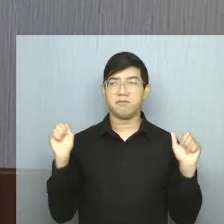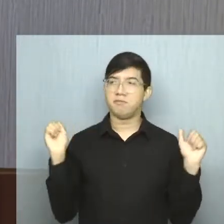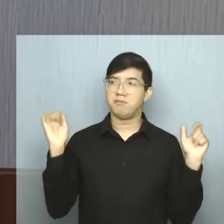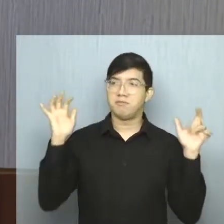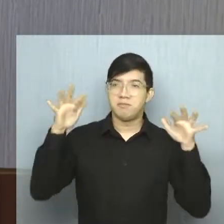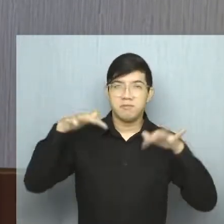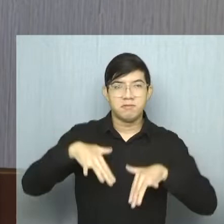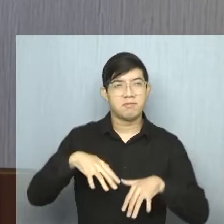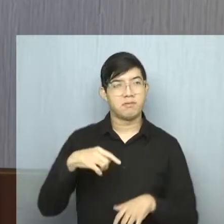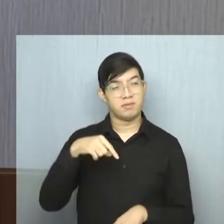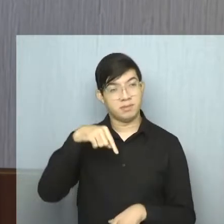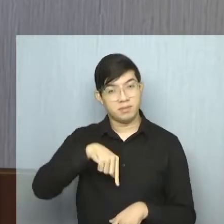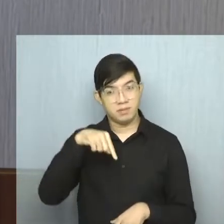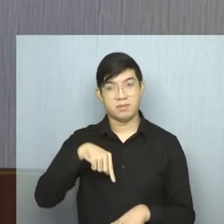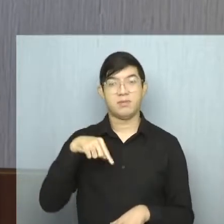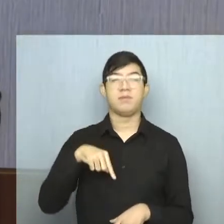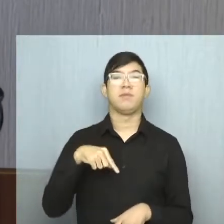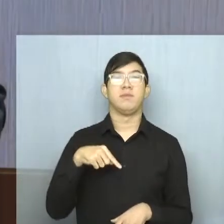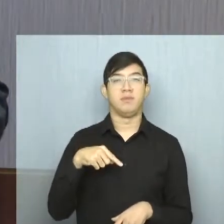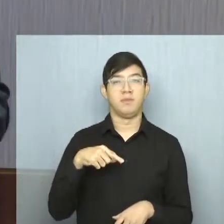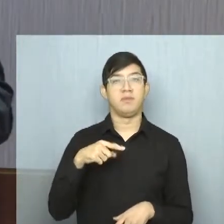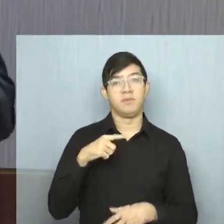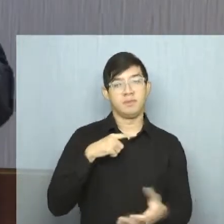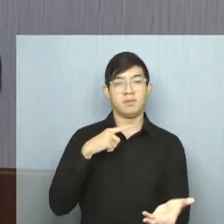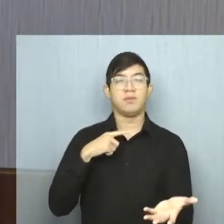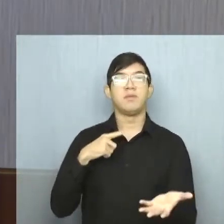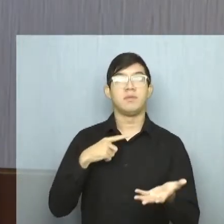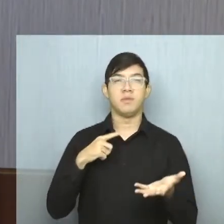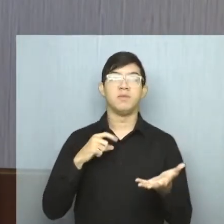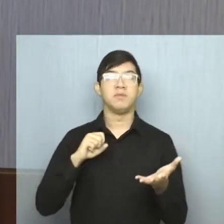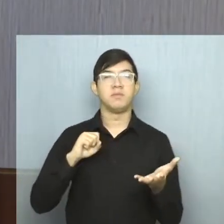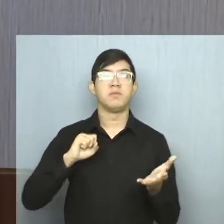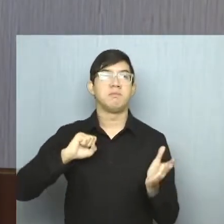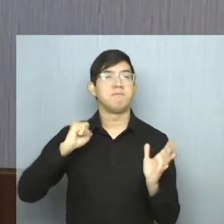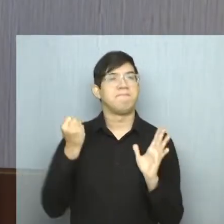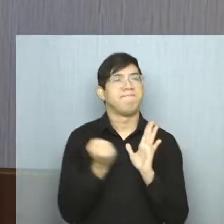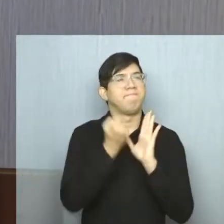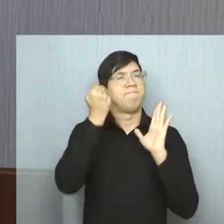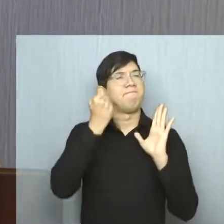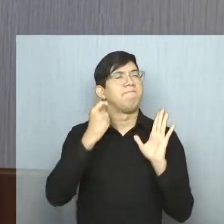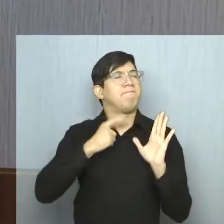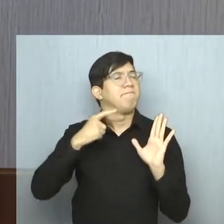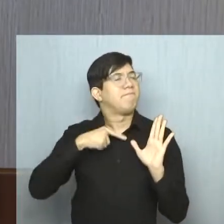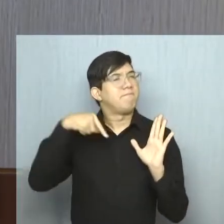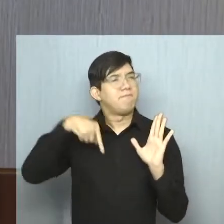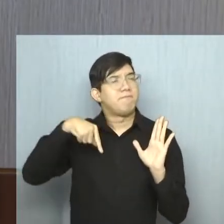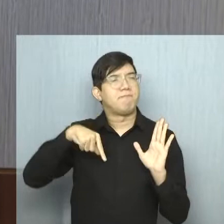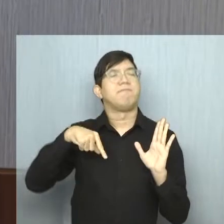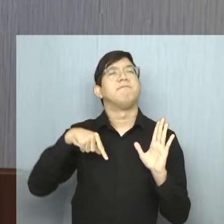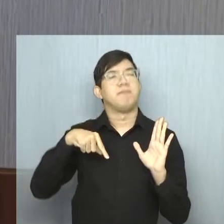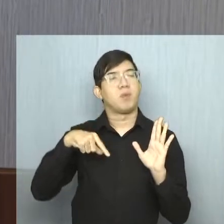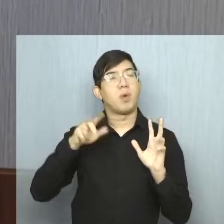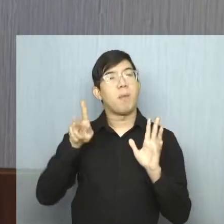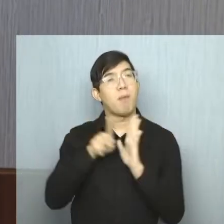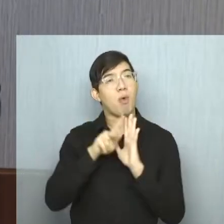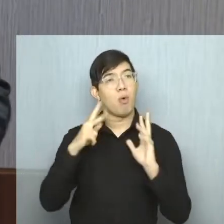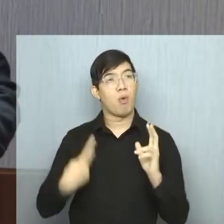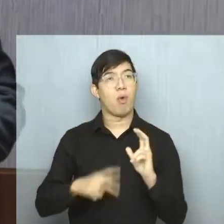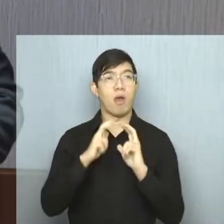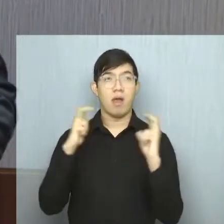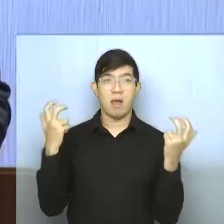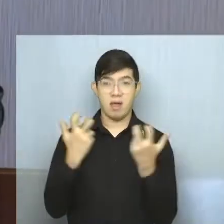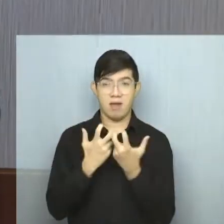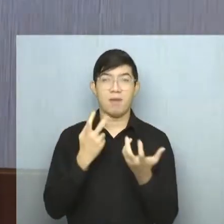participar desta marca que nós estamos construindo aqui na Câmara Municipal de Fortaleza, que